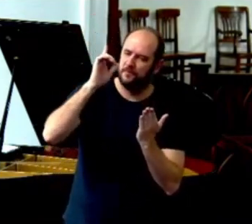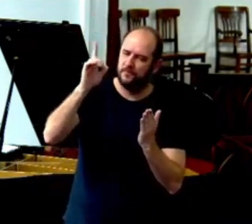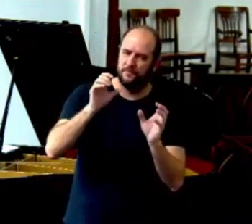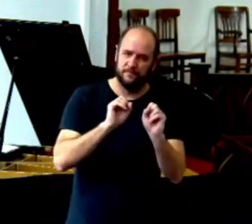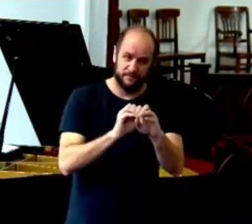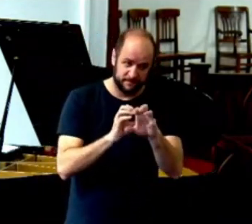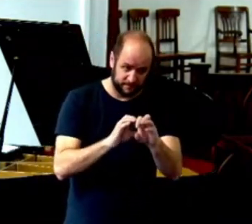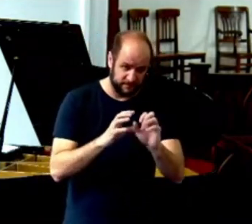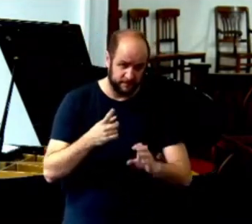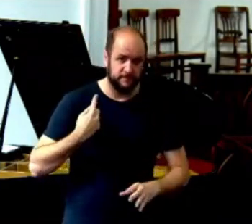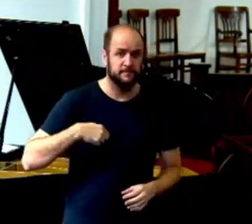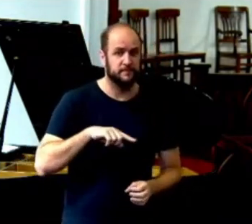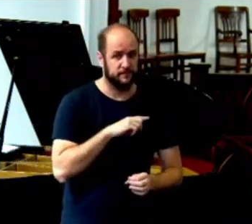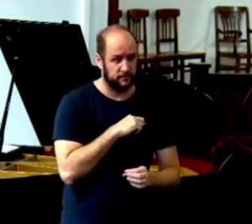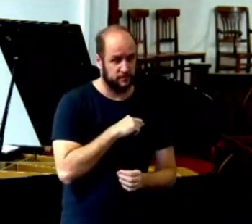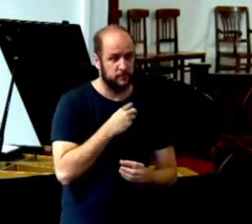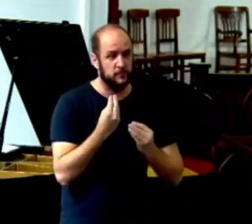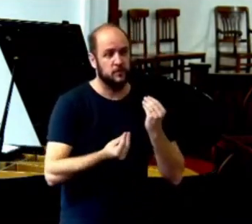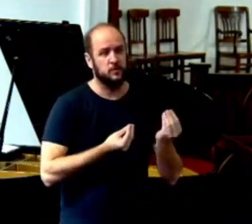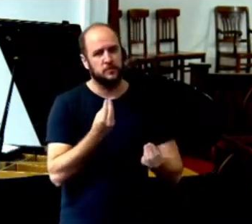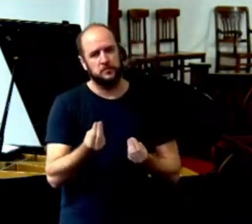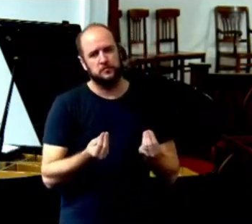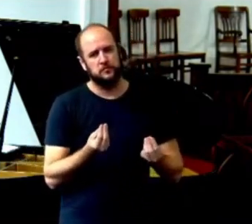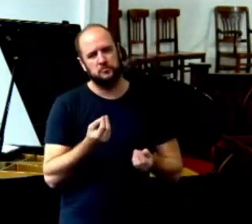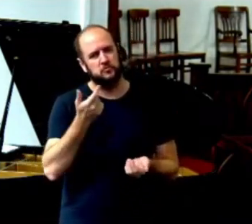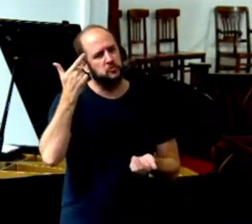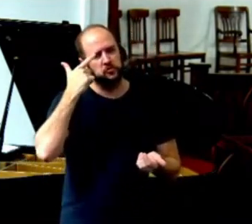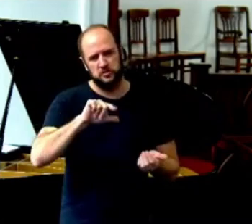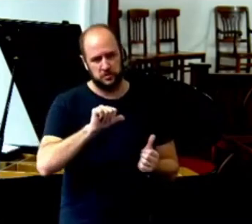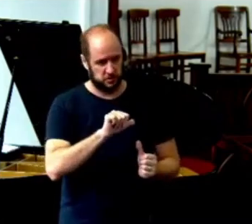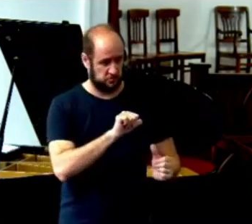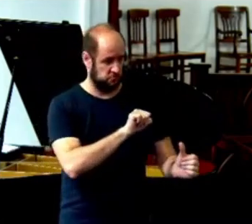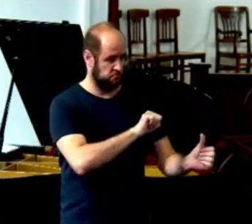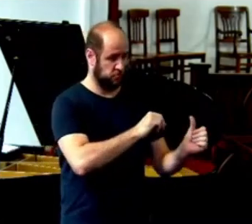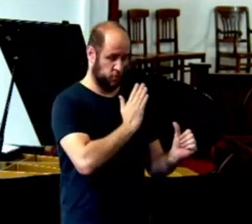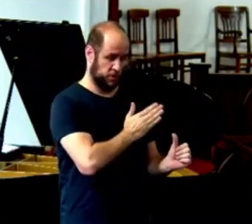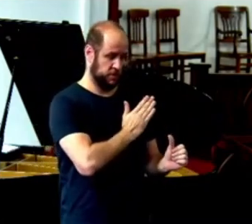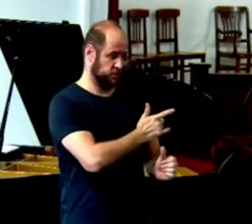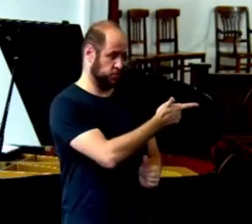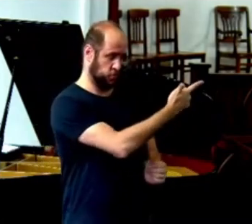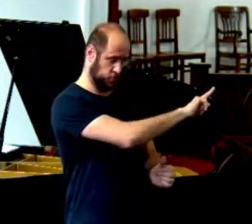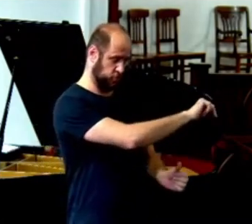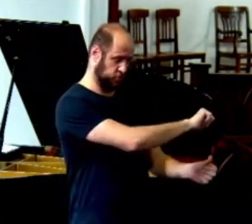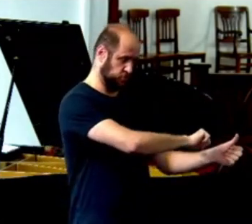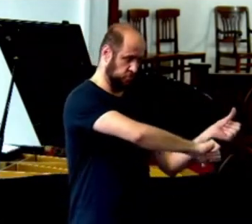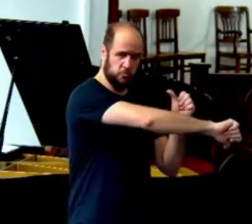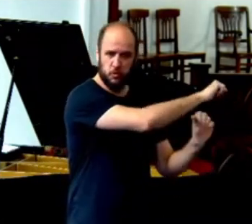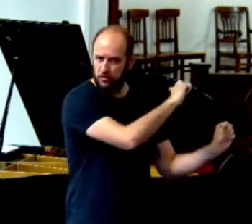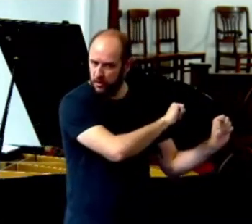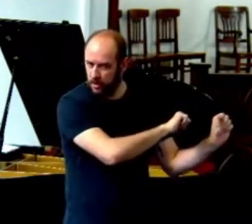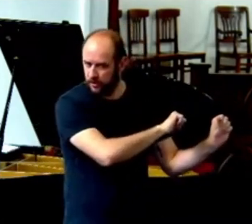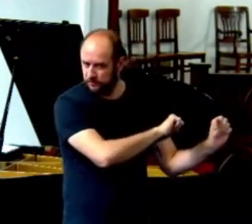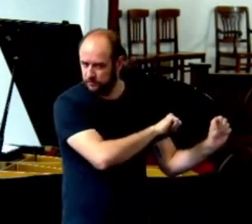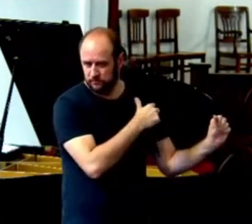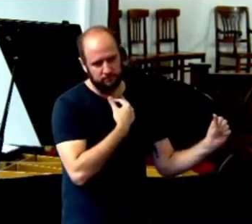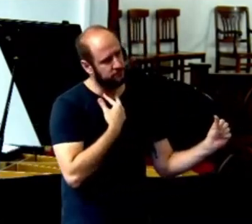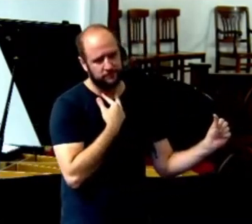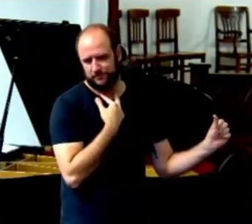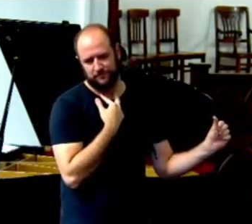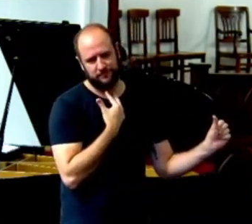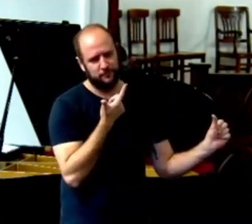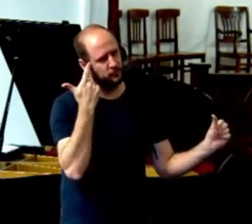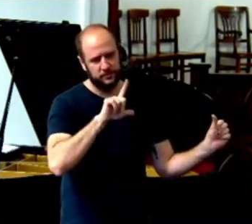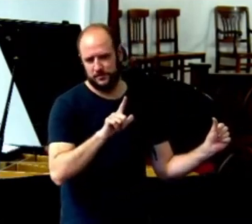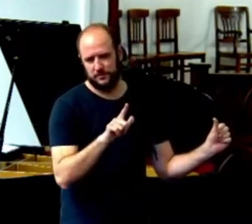como uma implicação, que você não é capaz de mudar o coração do seu cônjuge. Mas Deus te dá